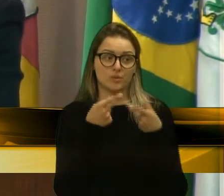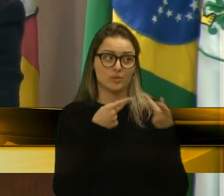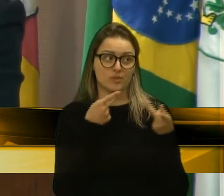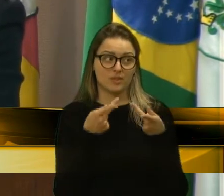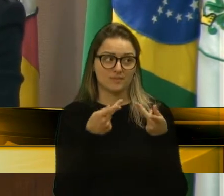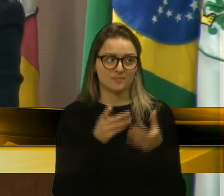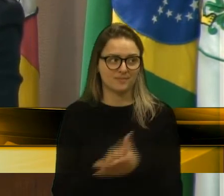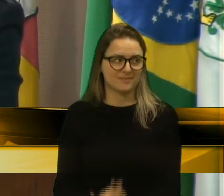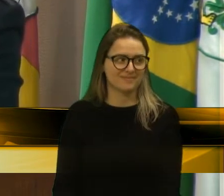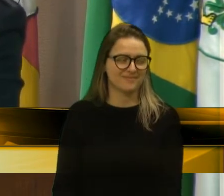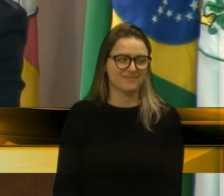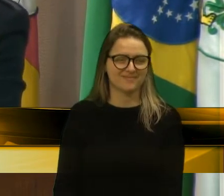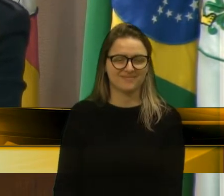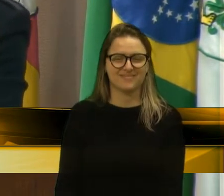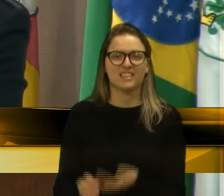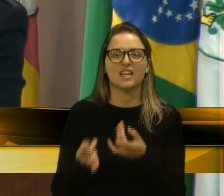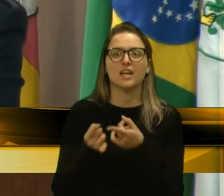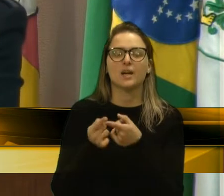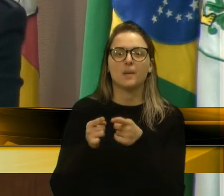Mas